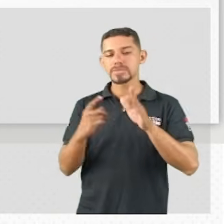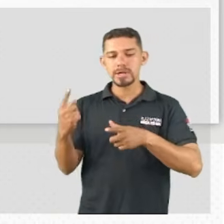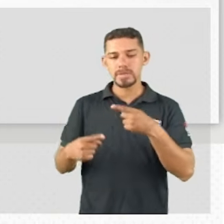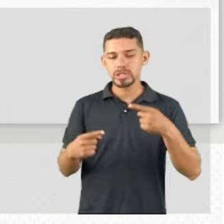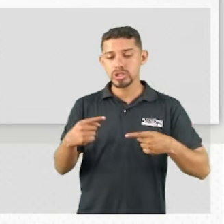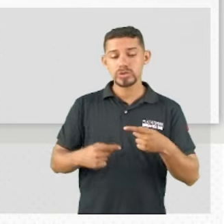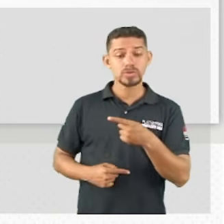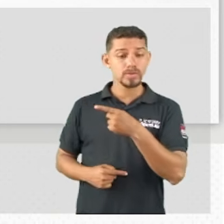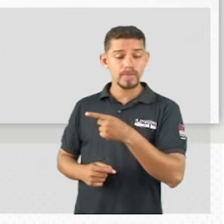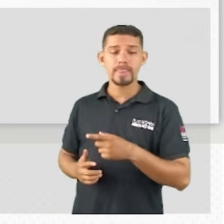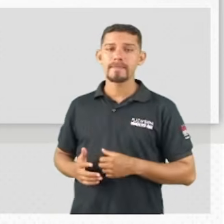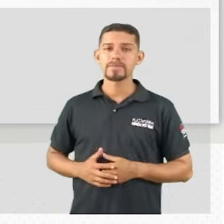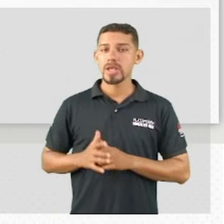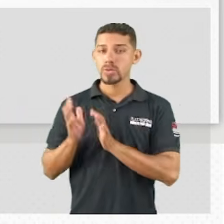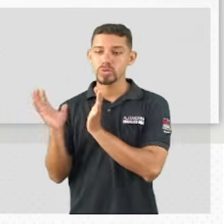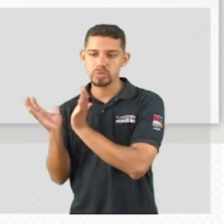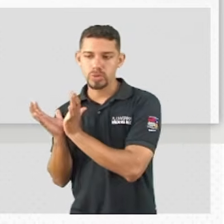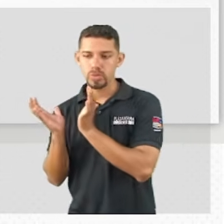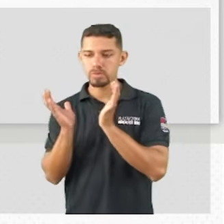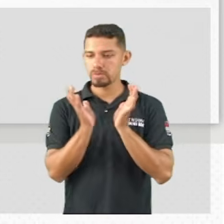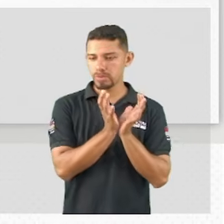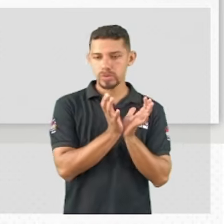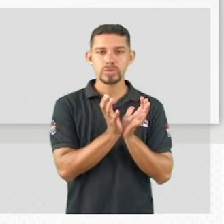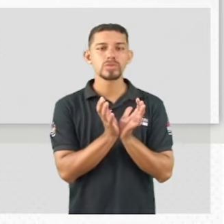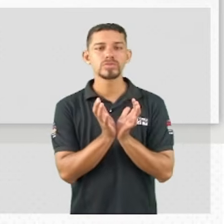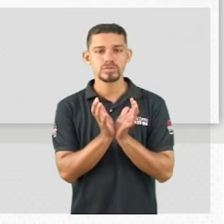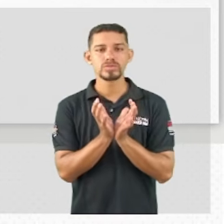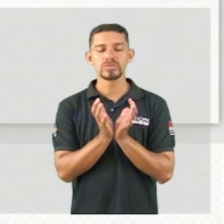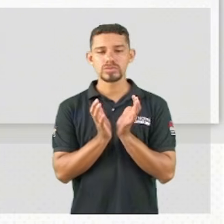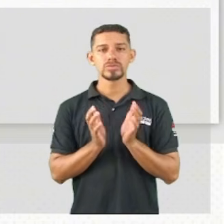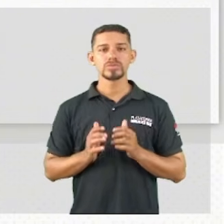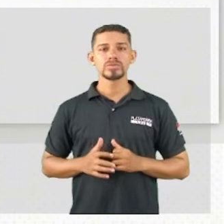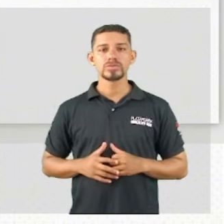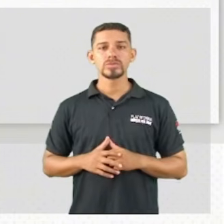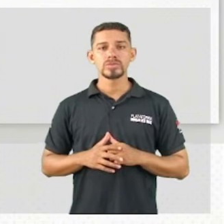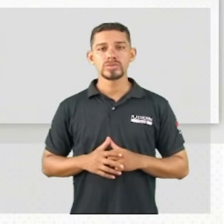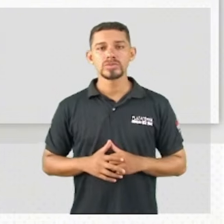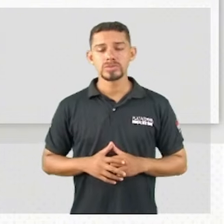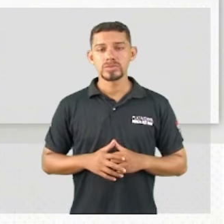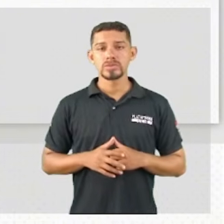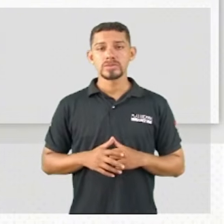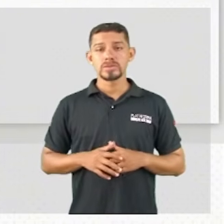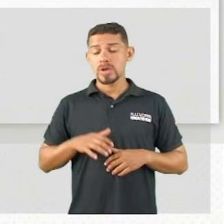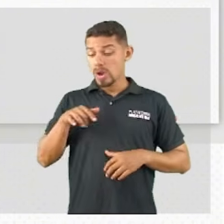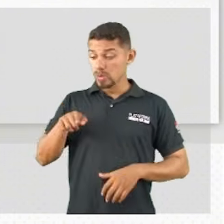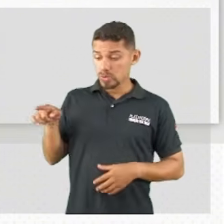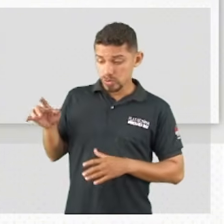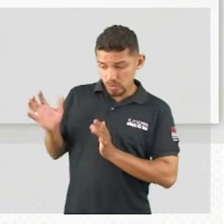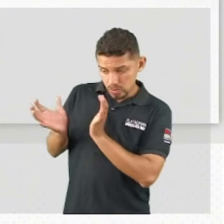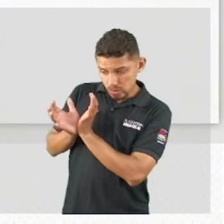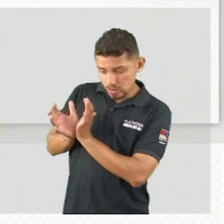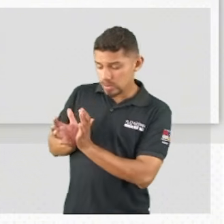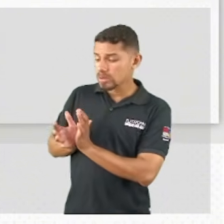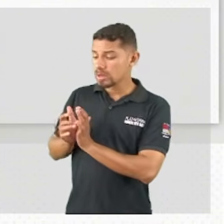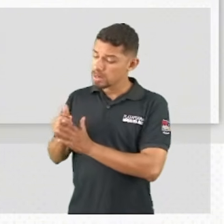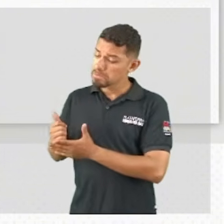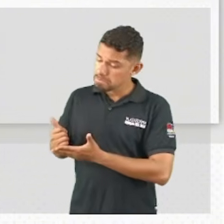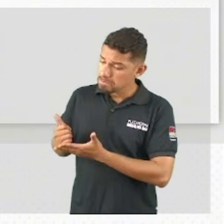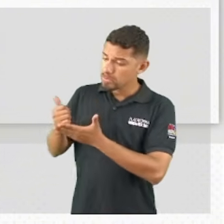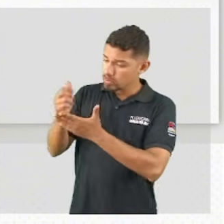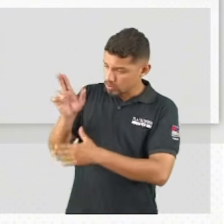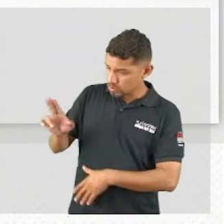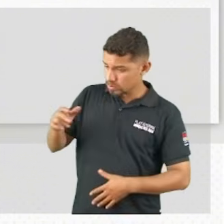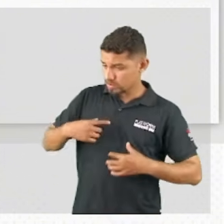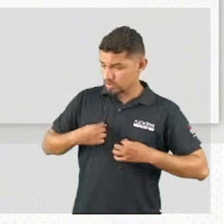Eu posso ter dois grupos de alunos, dois grupos numa turma, um grupo que defende a favor do uso do